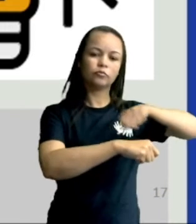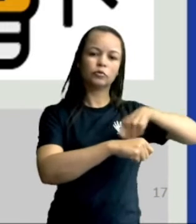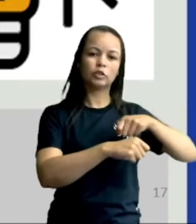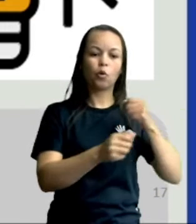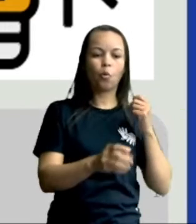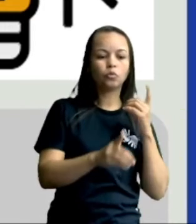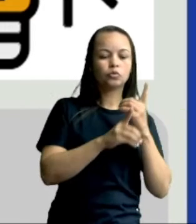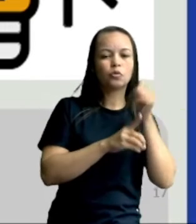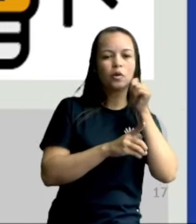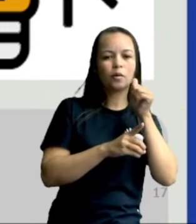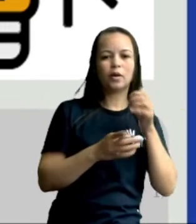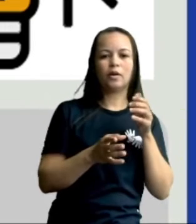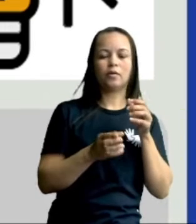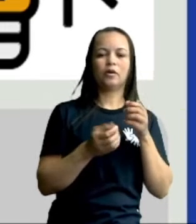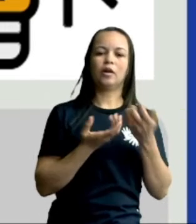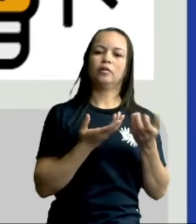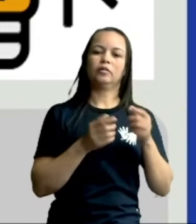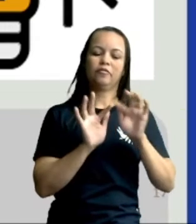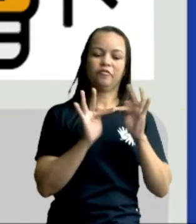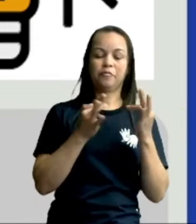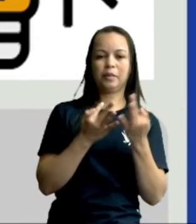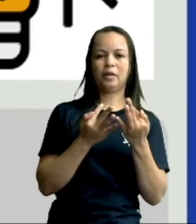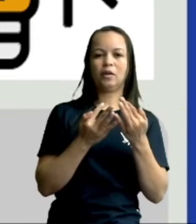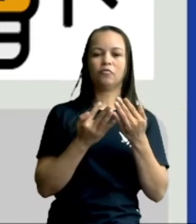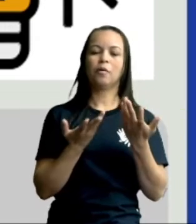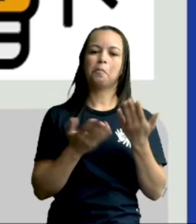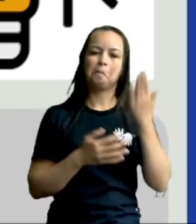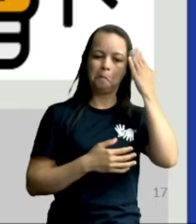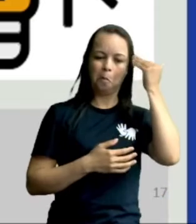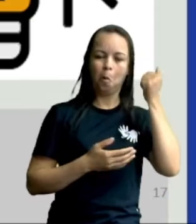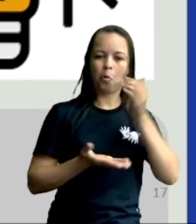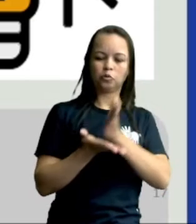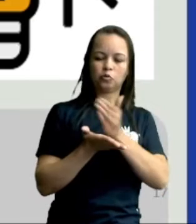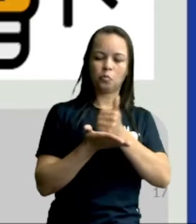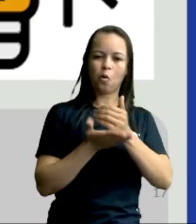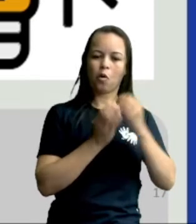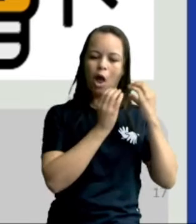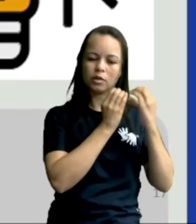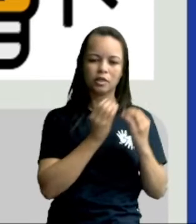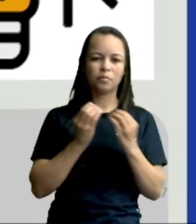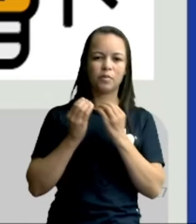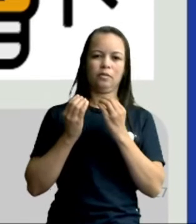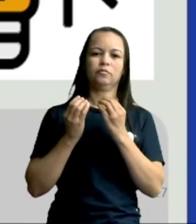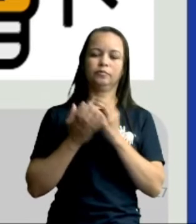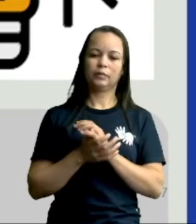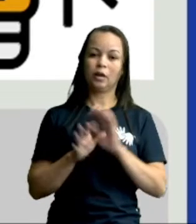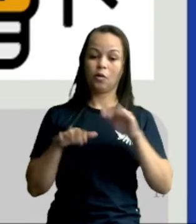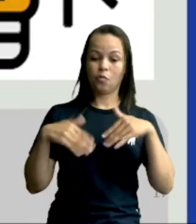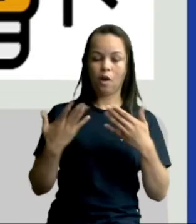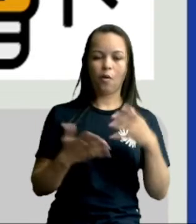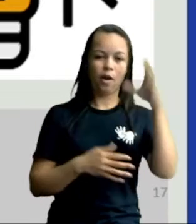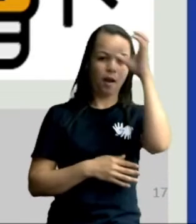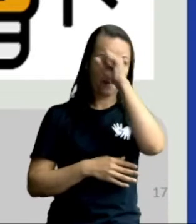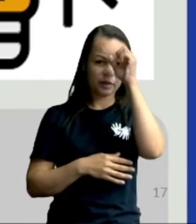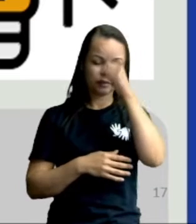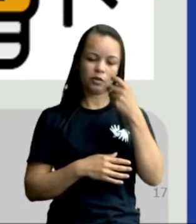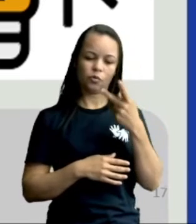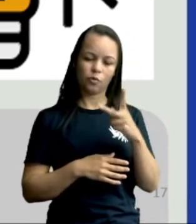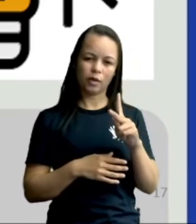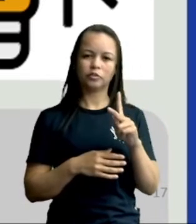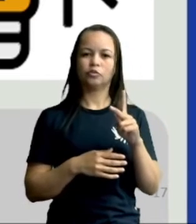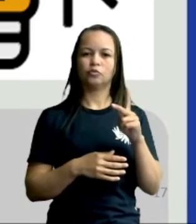o famoso bolo de milho cremoso, a qual aprendera com a sua avó,